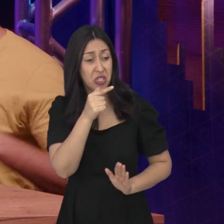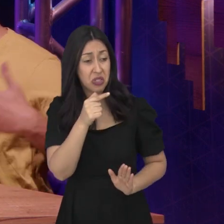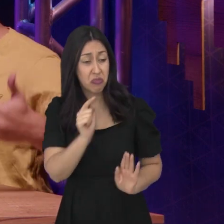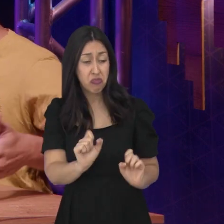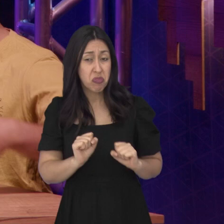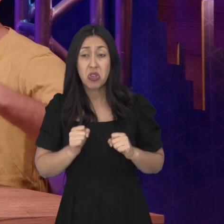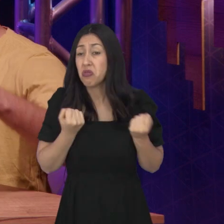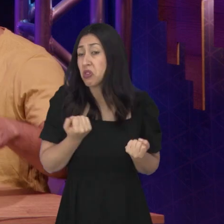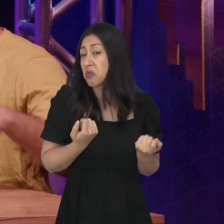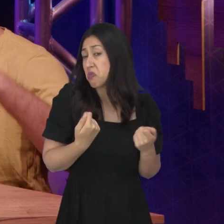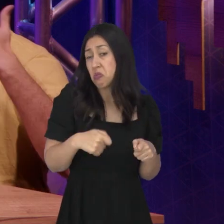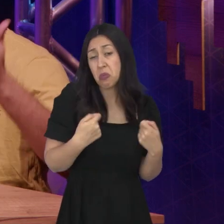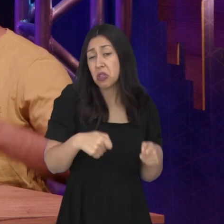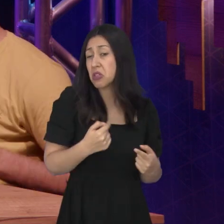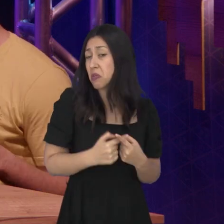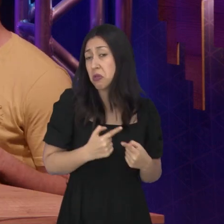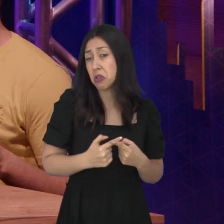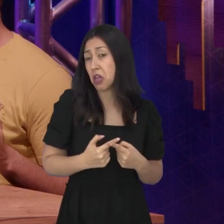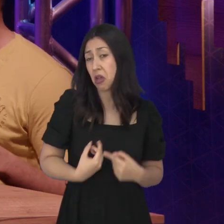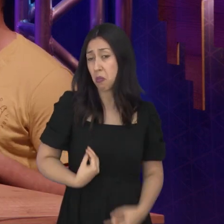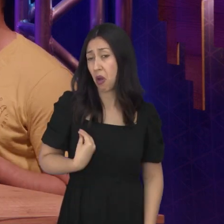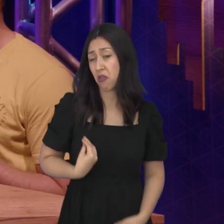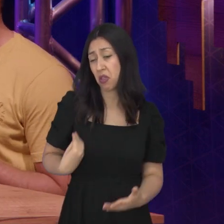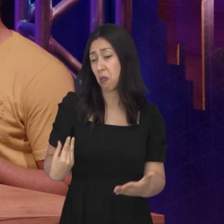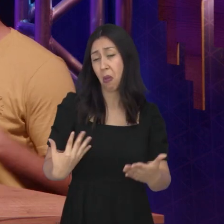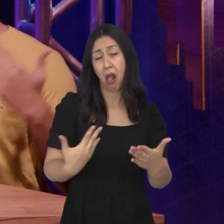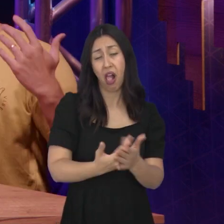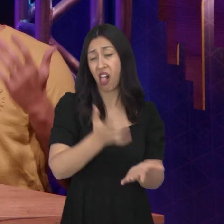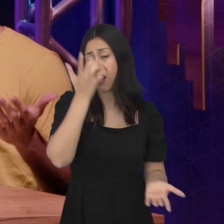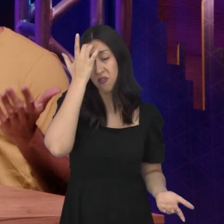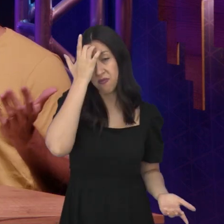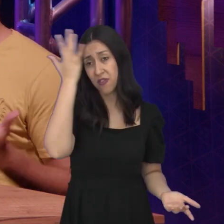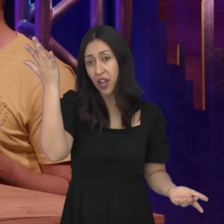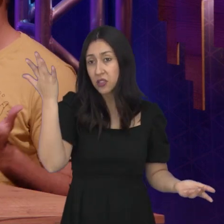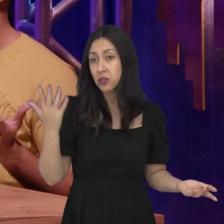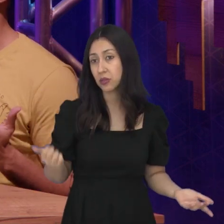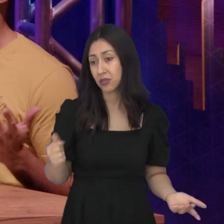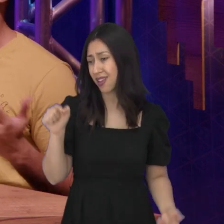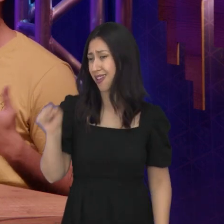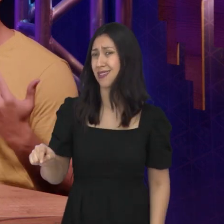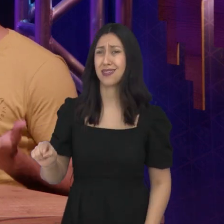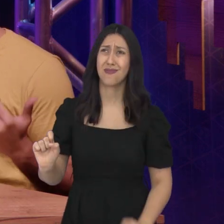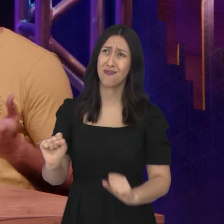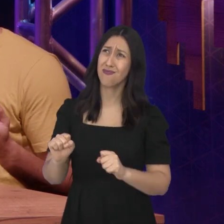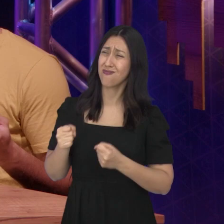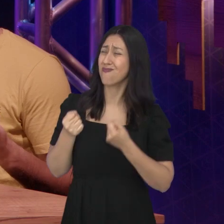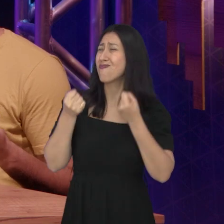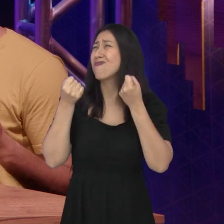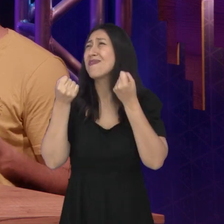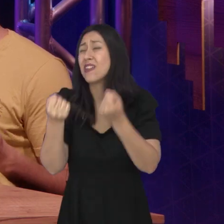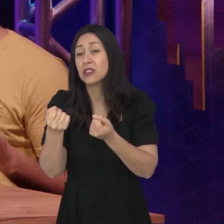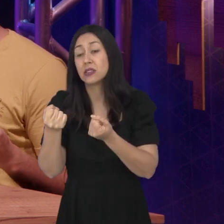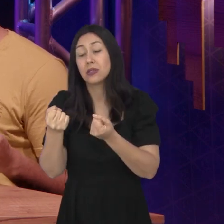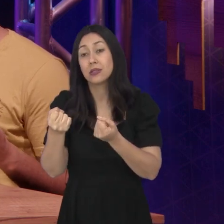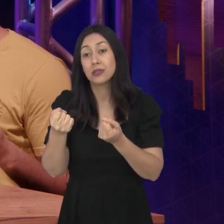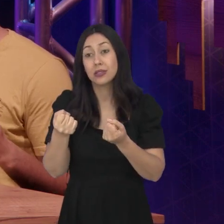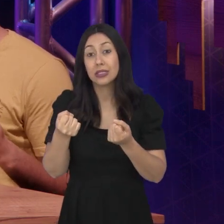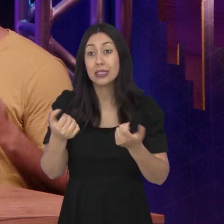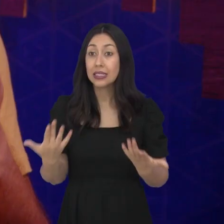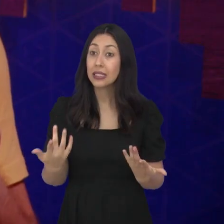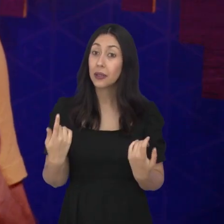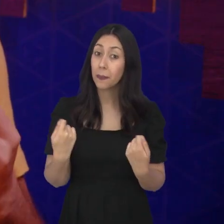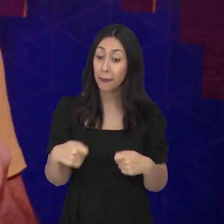que estão ali no Enem, ou seja, qual vestibular for, é muito maior, cara. Muito maior. Então a gente